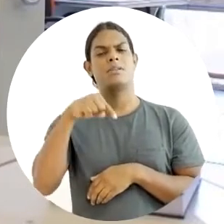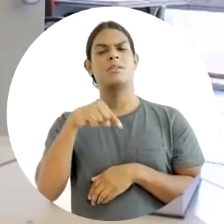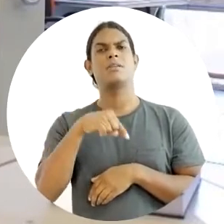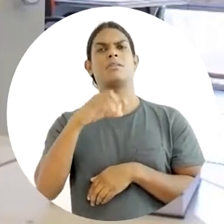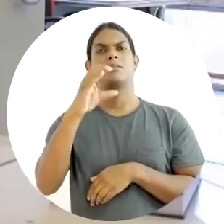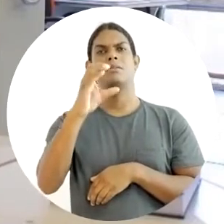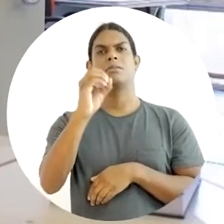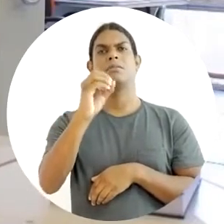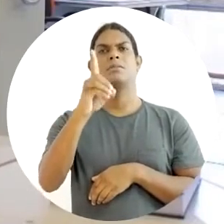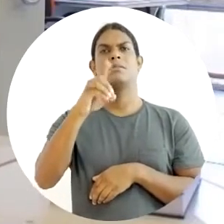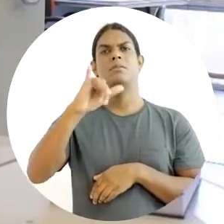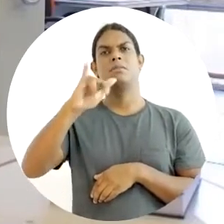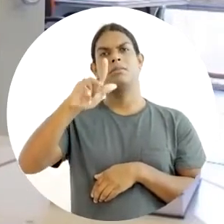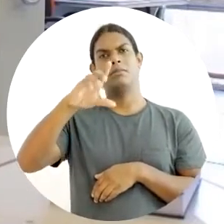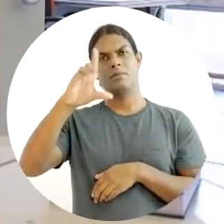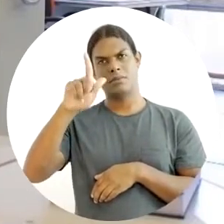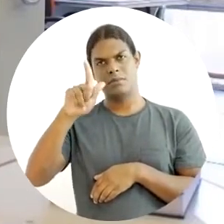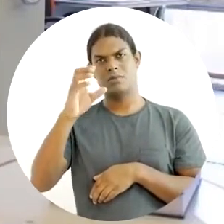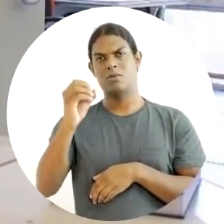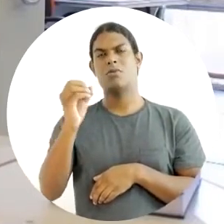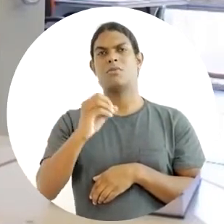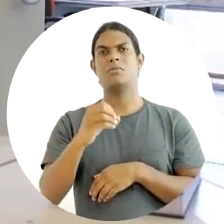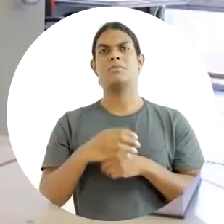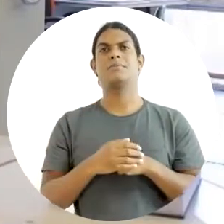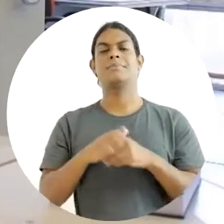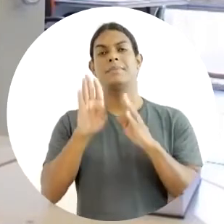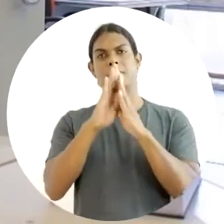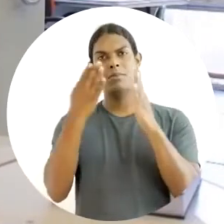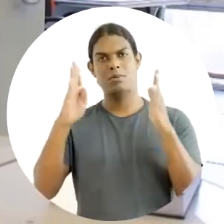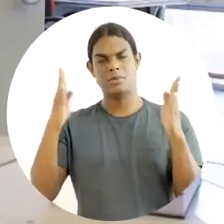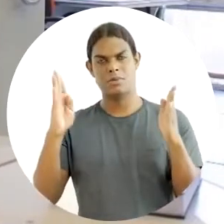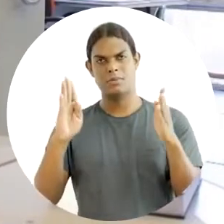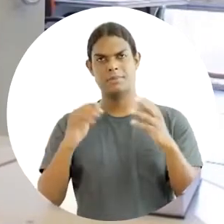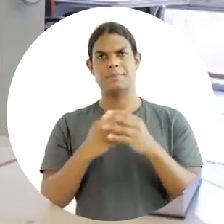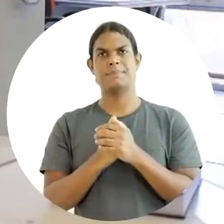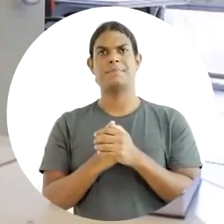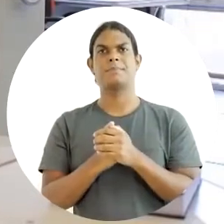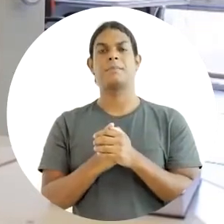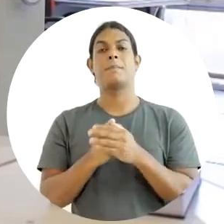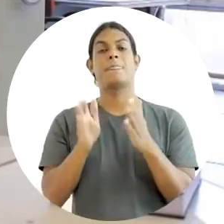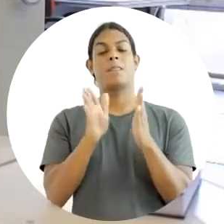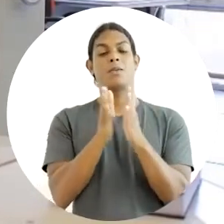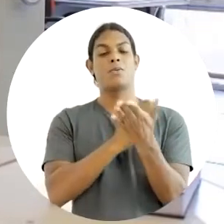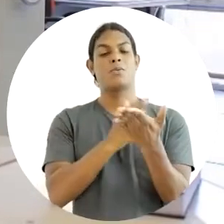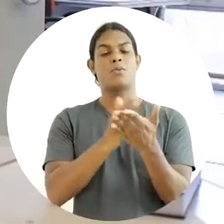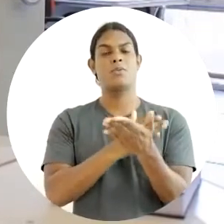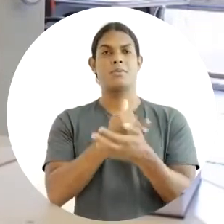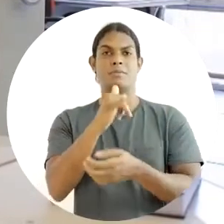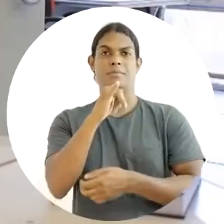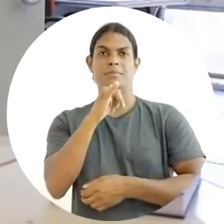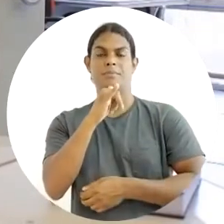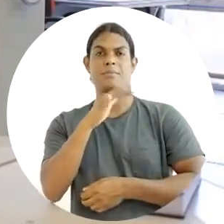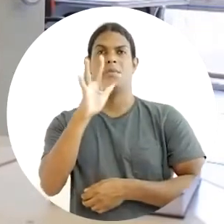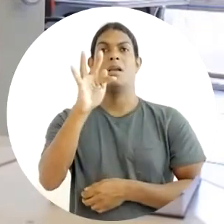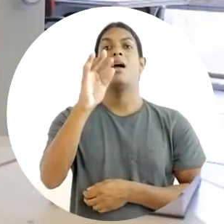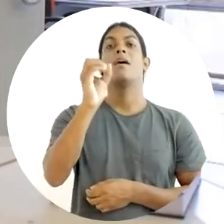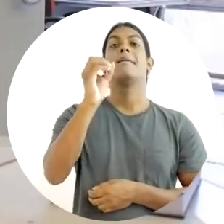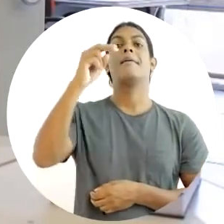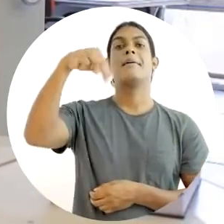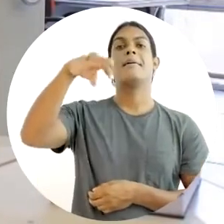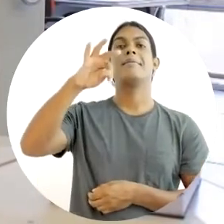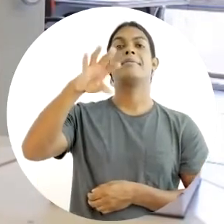na biblioteca ou na unidade de informação. Para o livro, por exemplo, a fonte principal